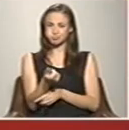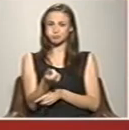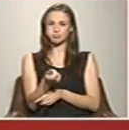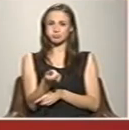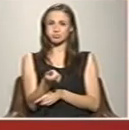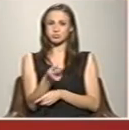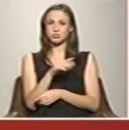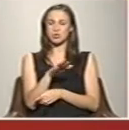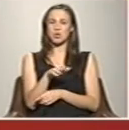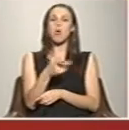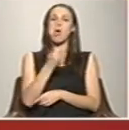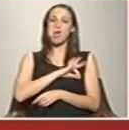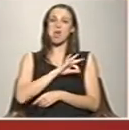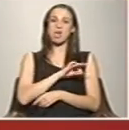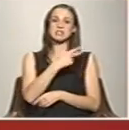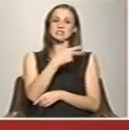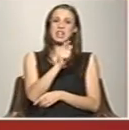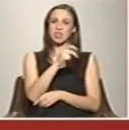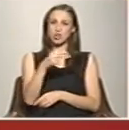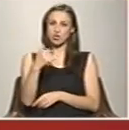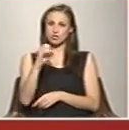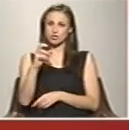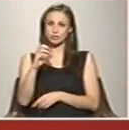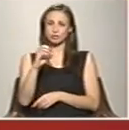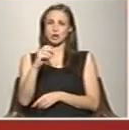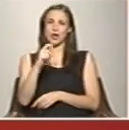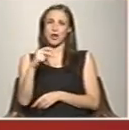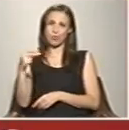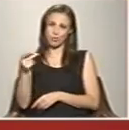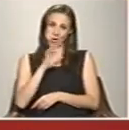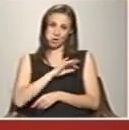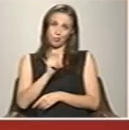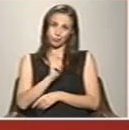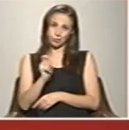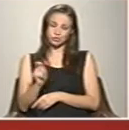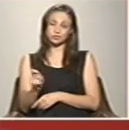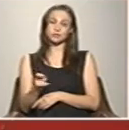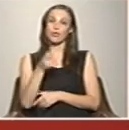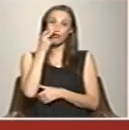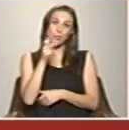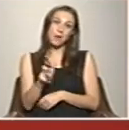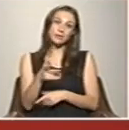os 100 euros e os 500 euros por mês, que são os reformados e têm as